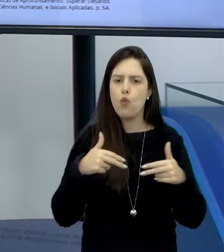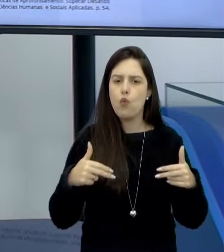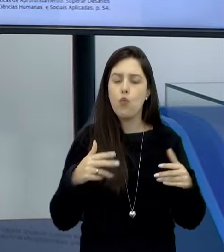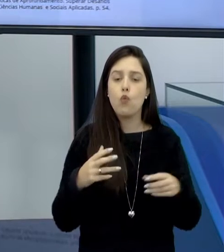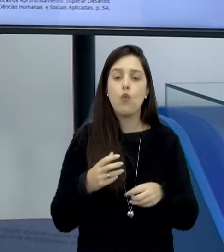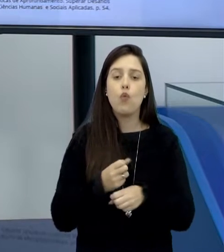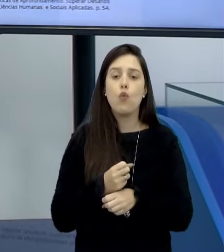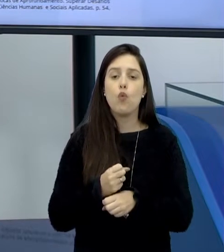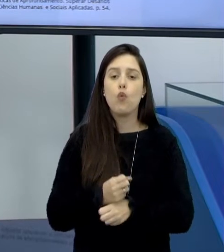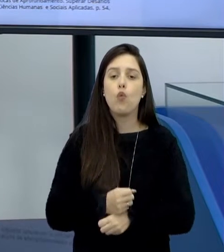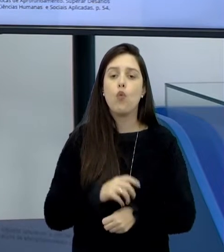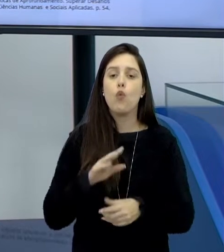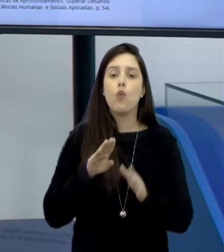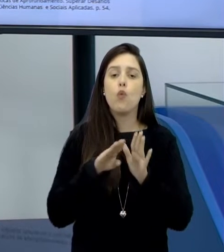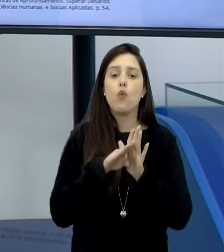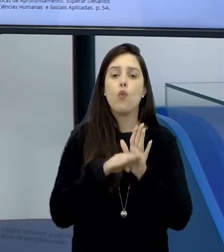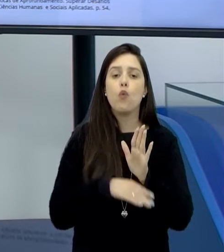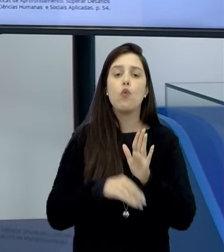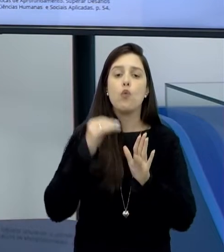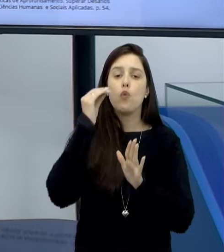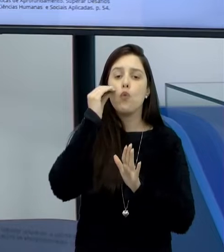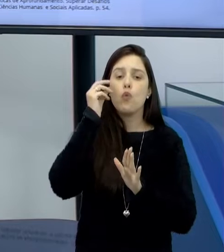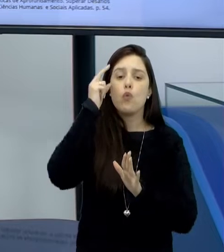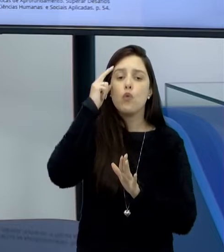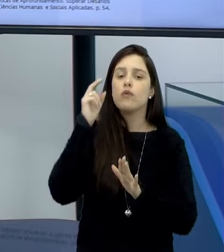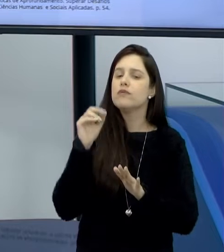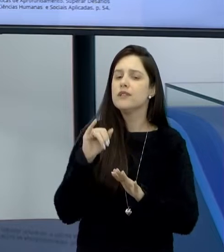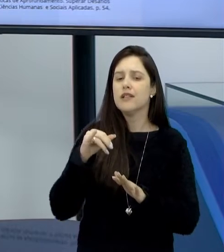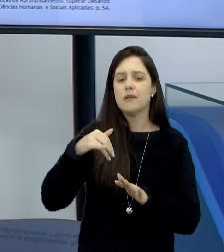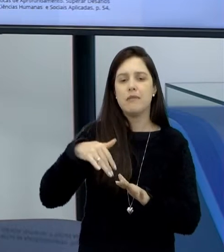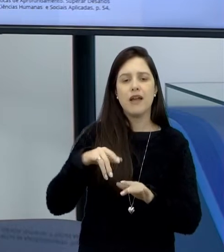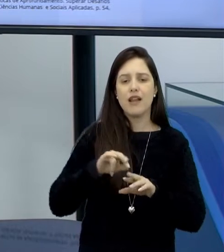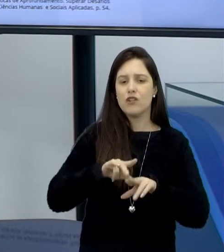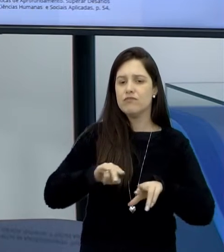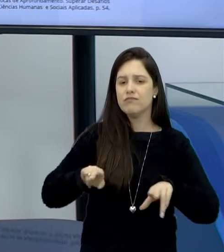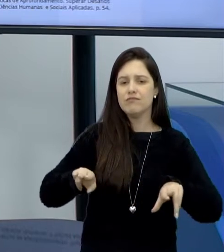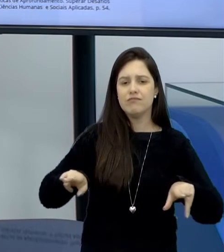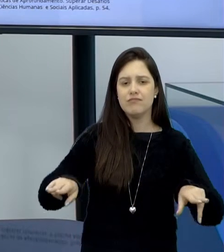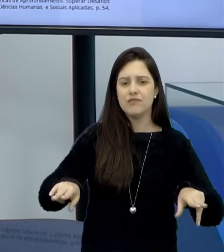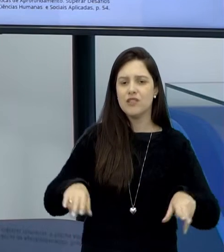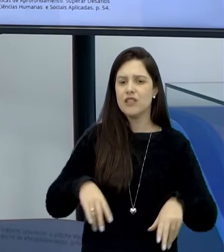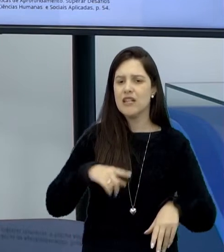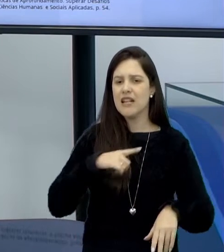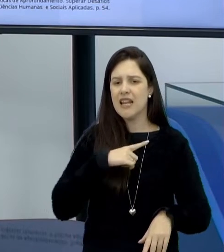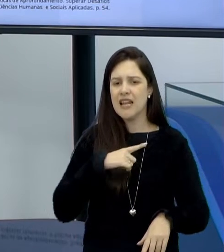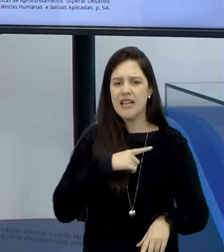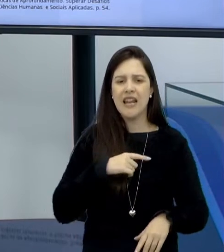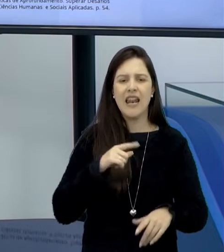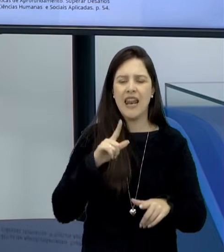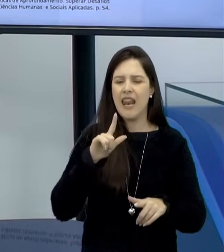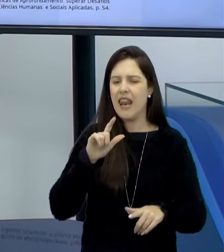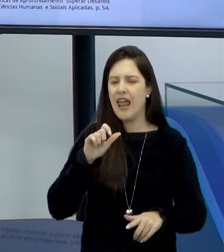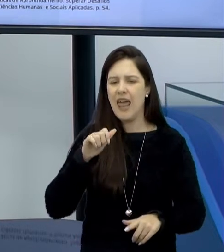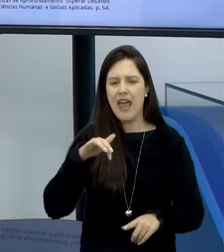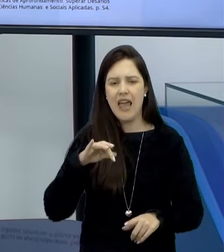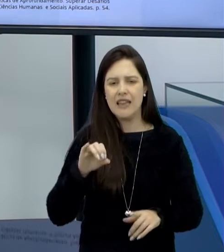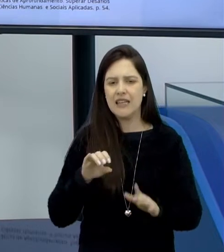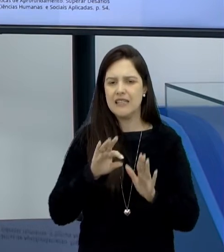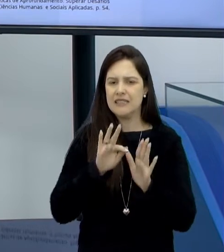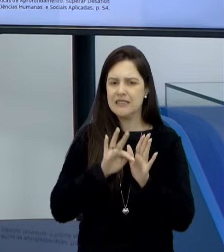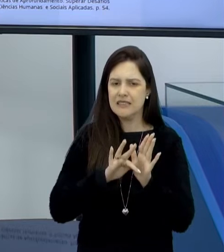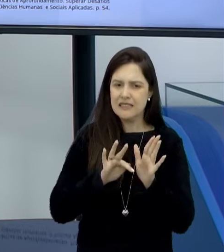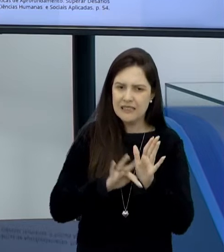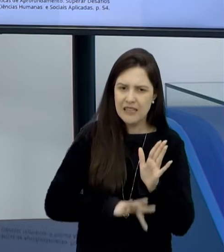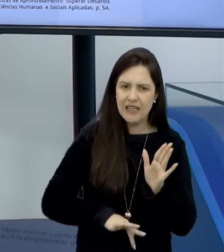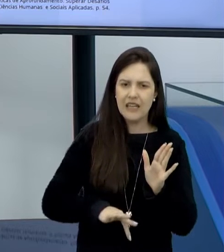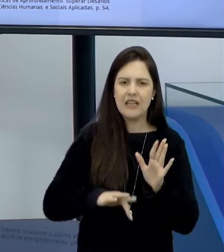tocá-lo. O patrimônio cultural e material são manifestações. Então são festejos, lendas, leis. E essa boneca